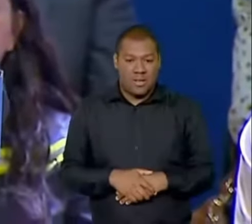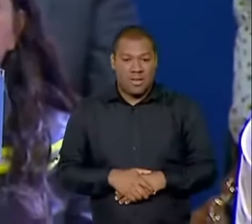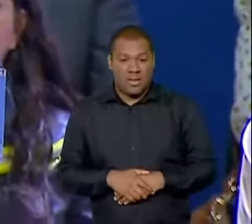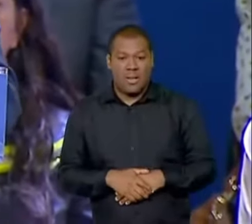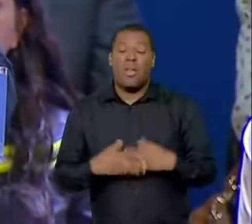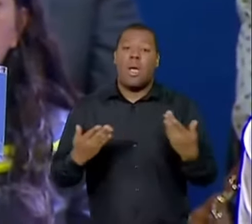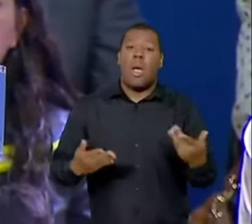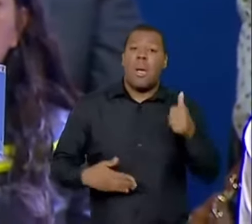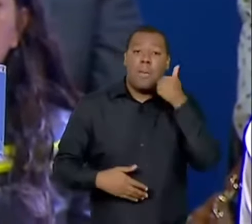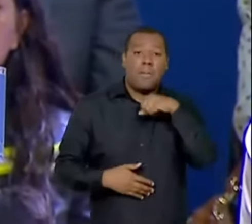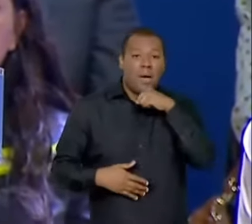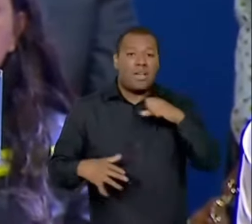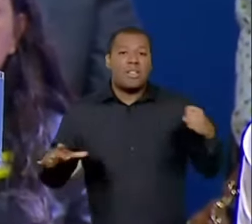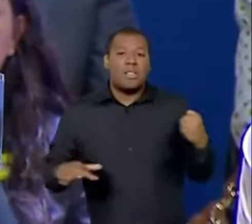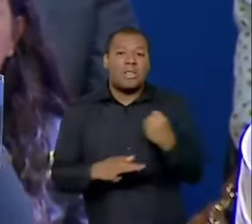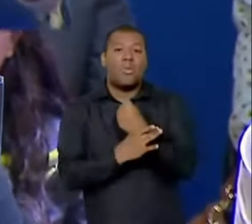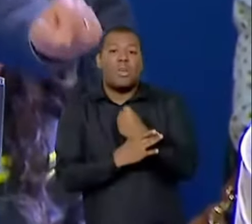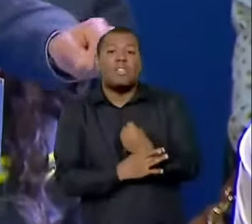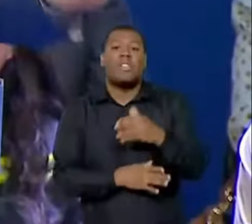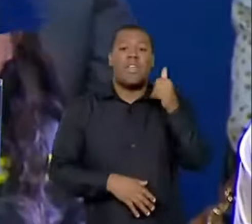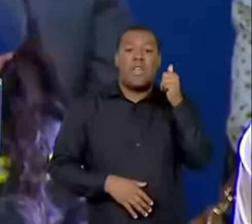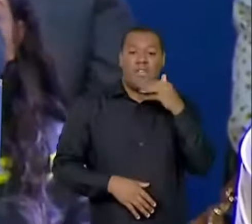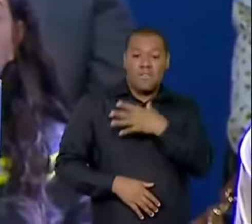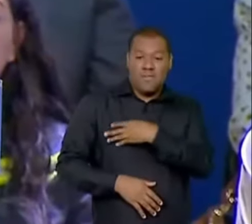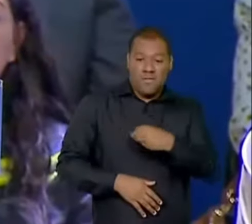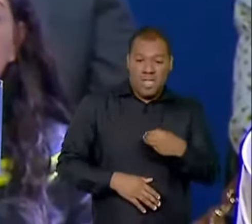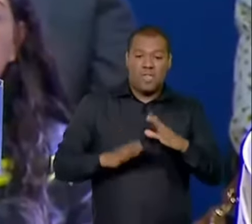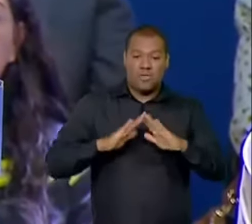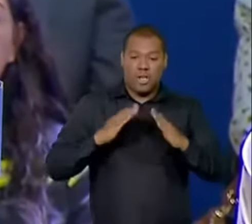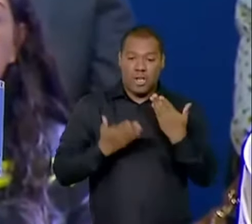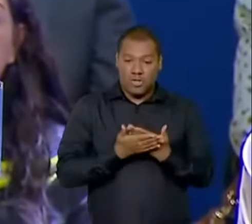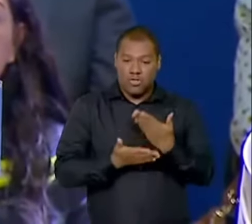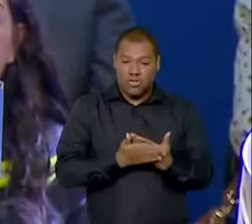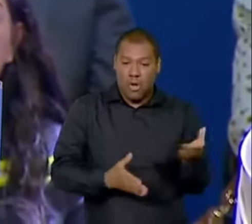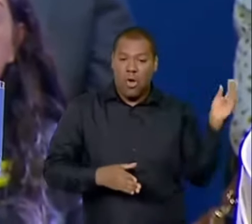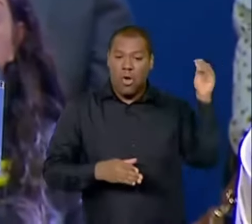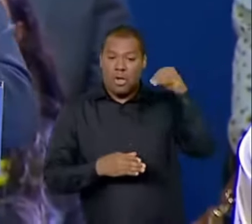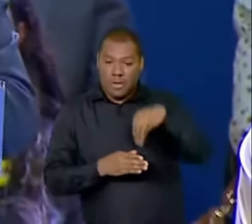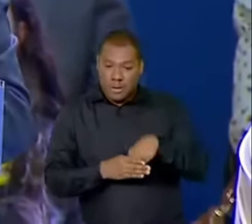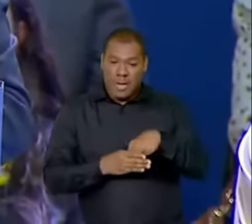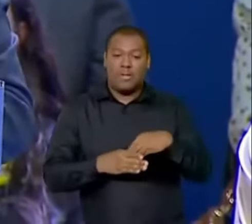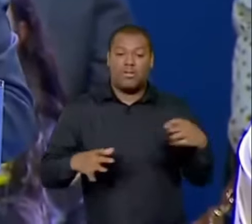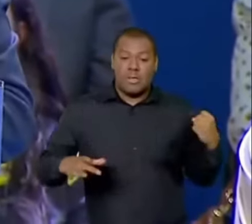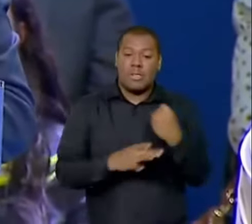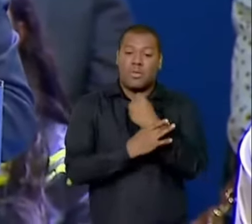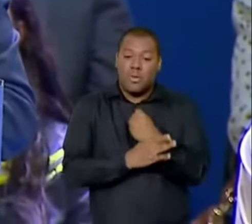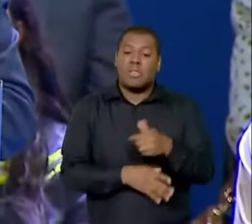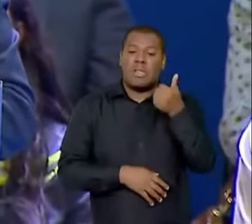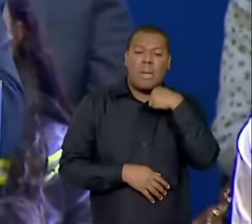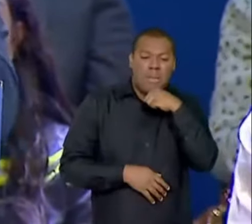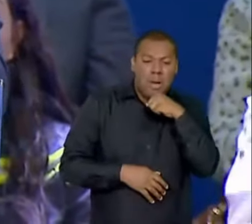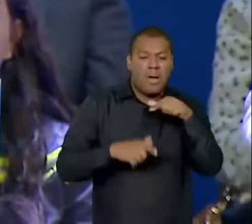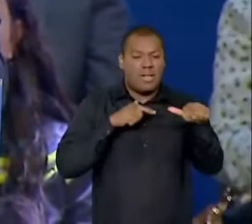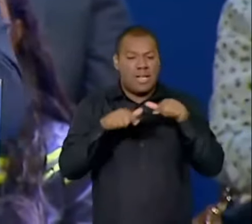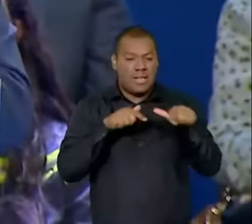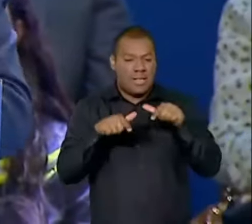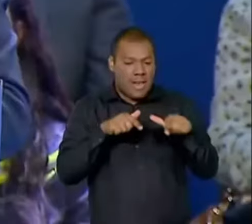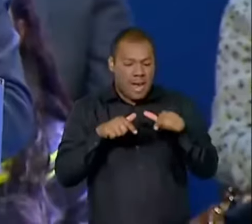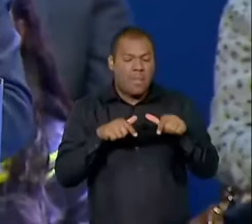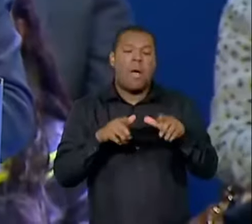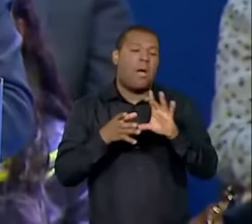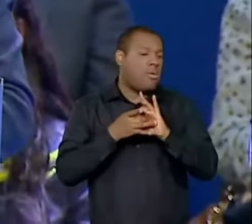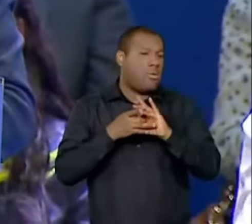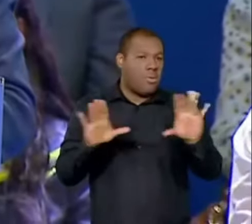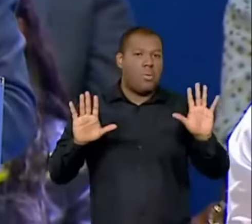uma bala perdida, que ela pode sair para trabalhar e voltar e buscar seu filho na escola e viver tranquilamente. Mas o que, que nós